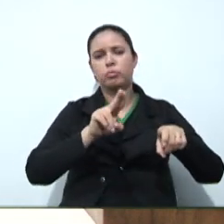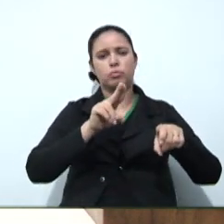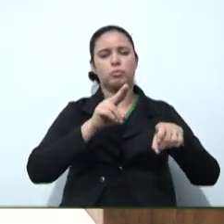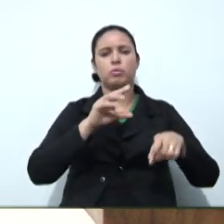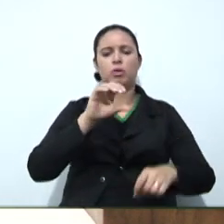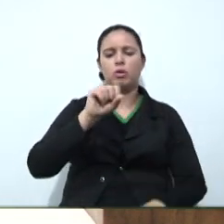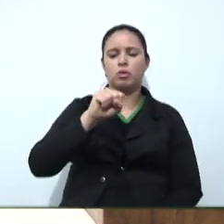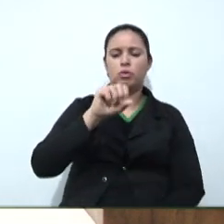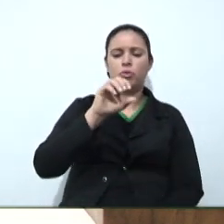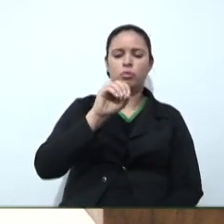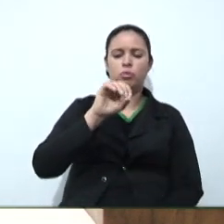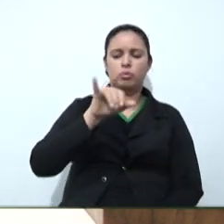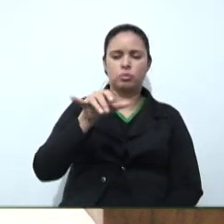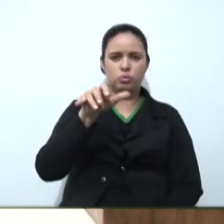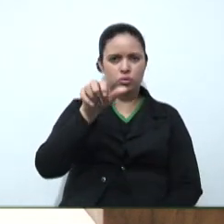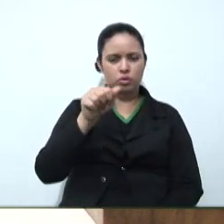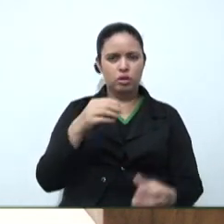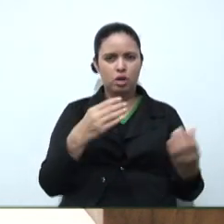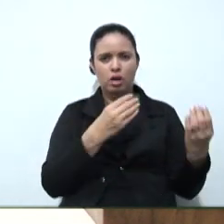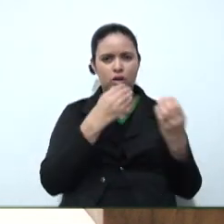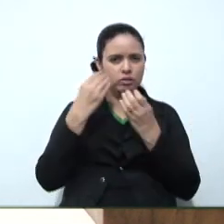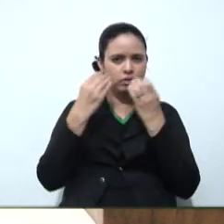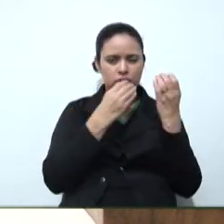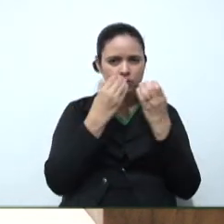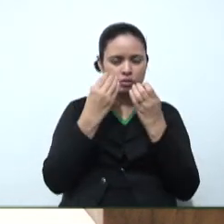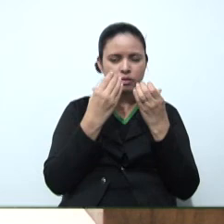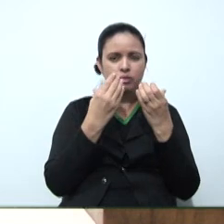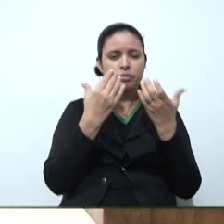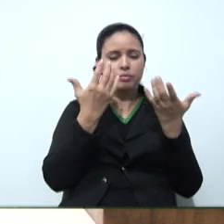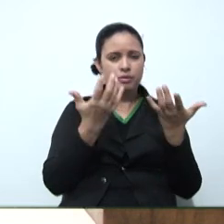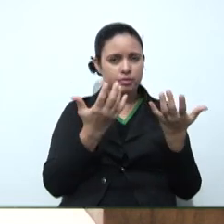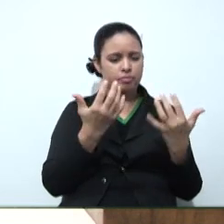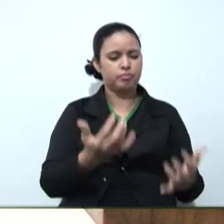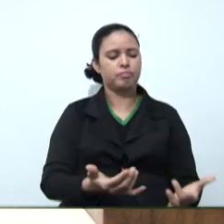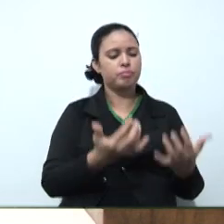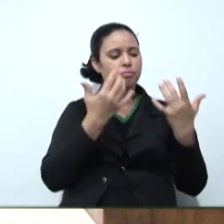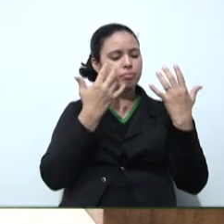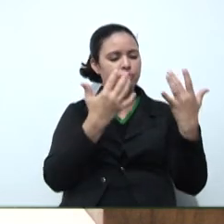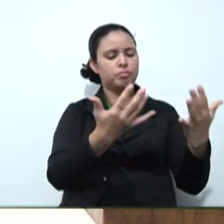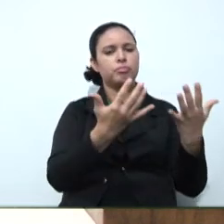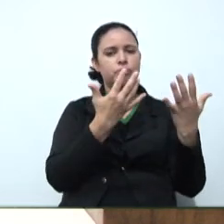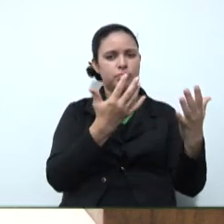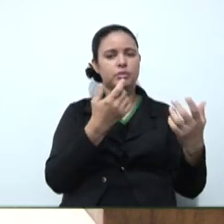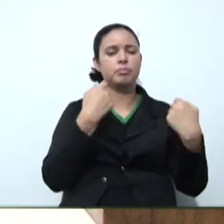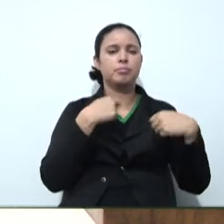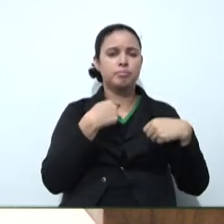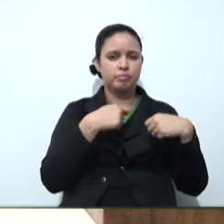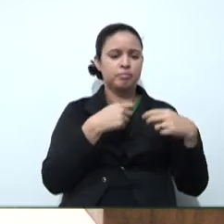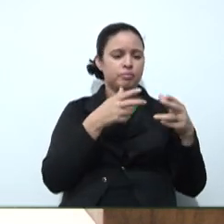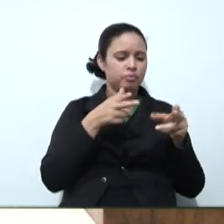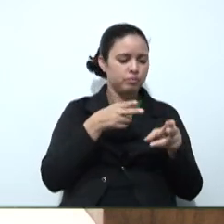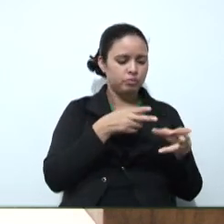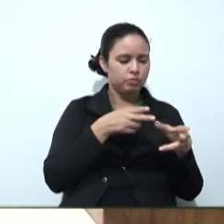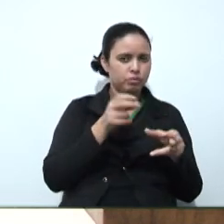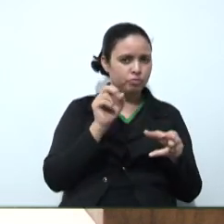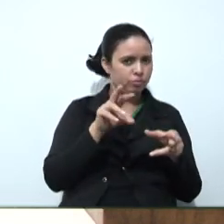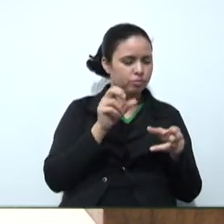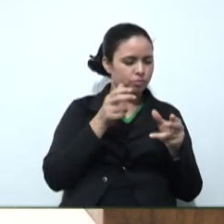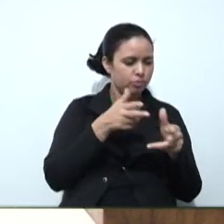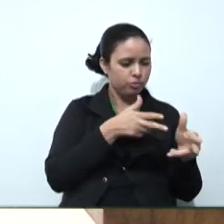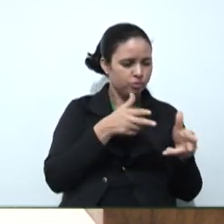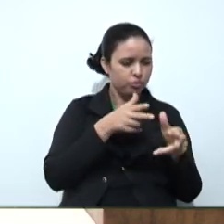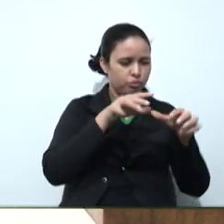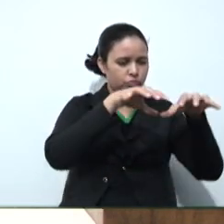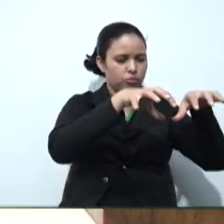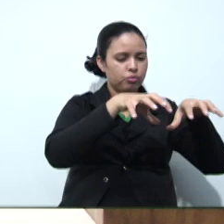outros. Então existe essa polêmica que a gente tem que levar em consideração. Porém, a